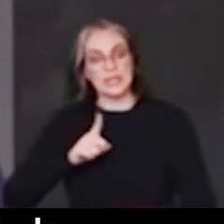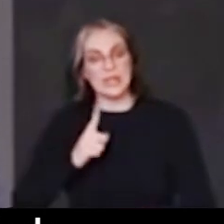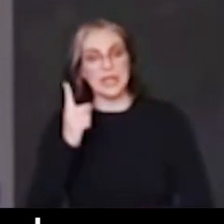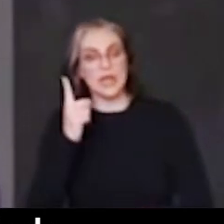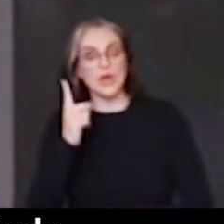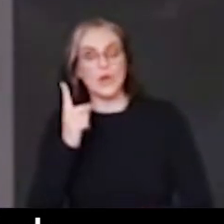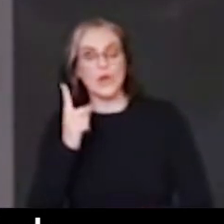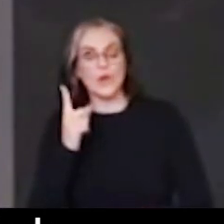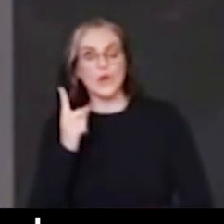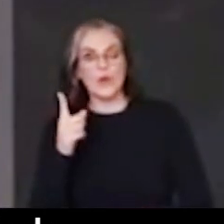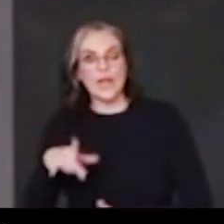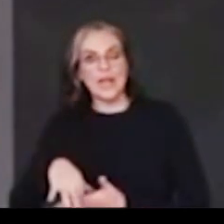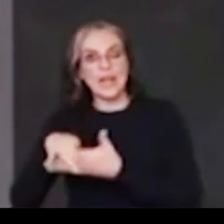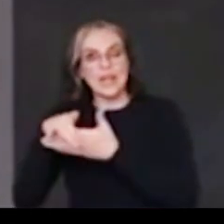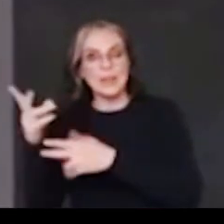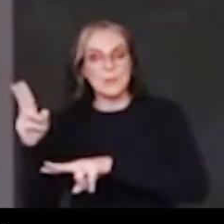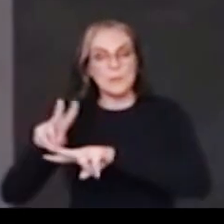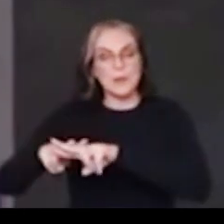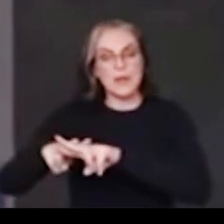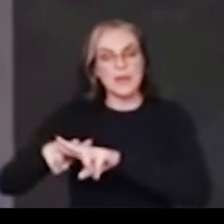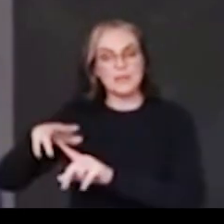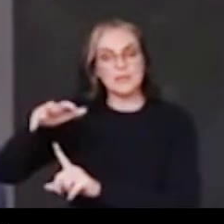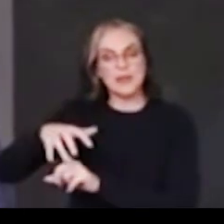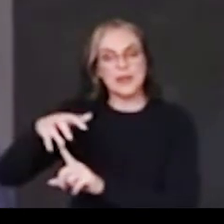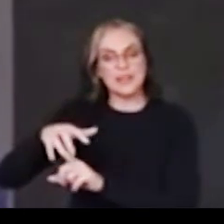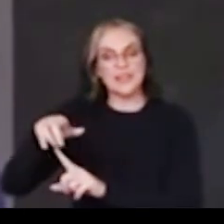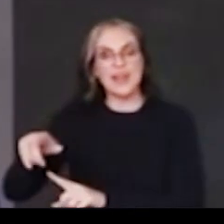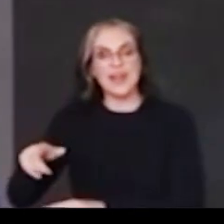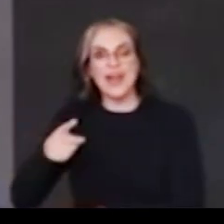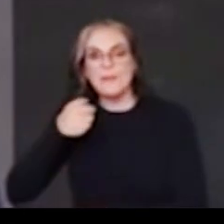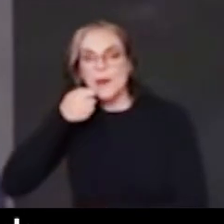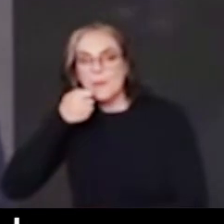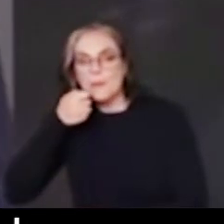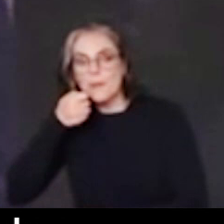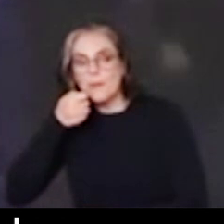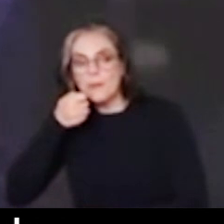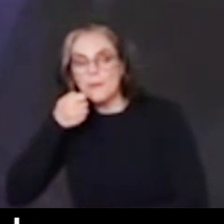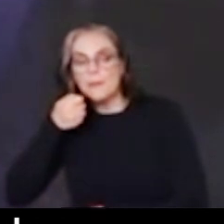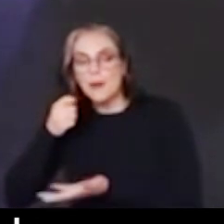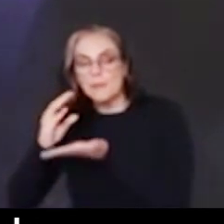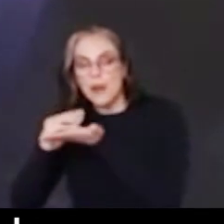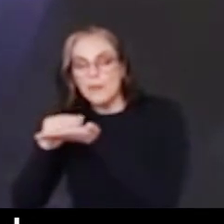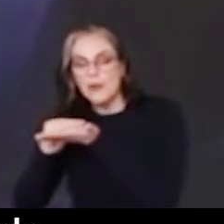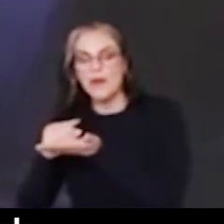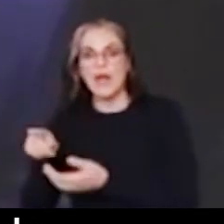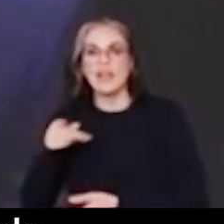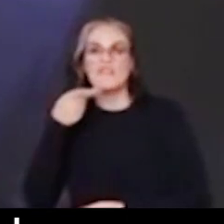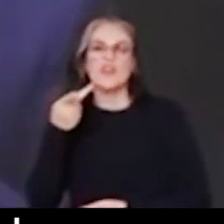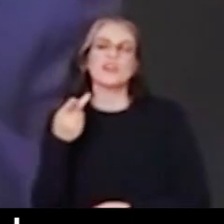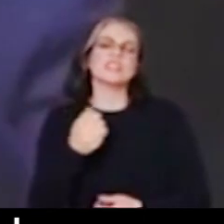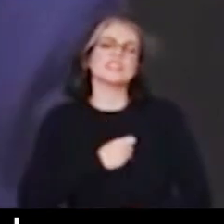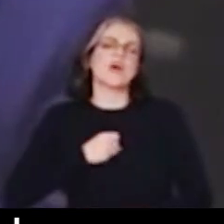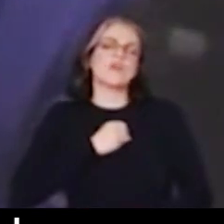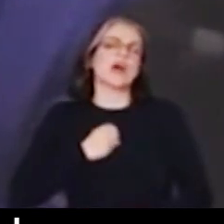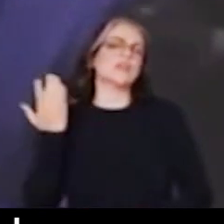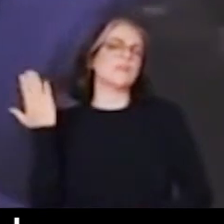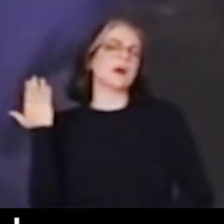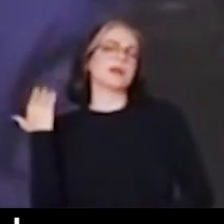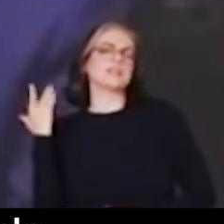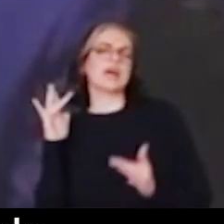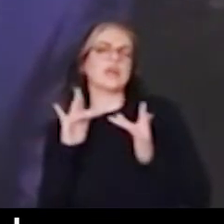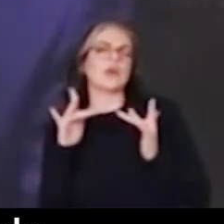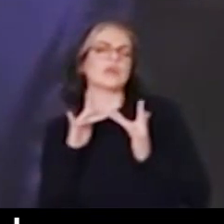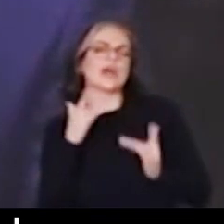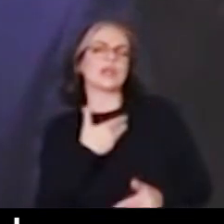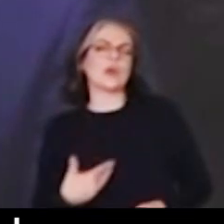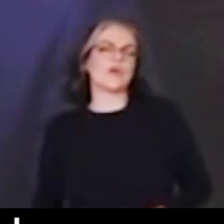Érica, em que ele fala que ele tem saudade dos tempos passados, quando tinham diálogos cabulosos entre os governos